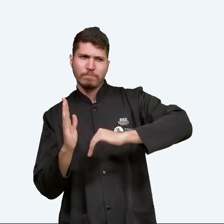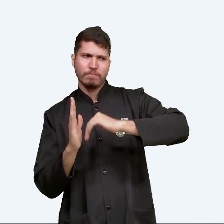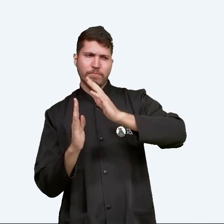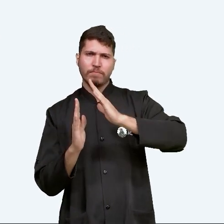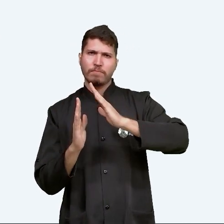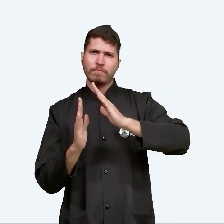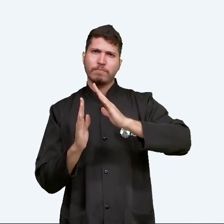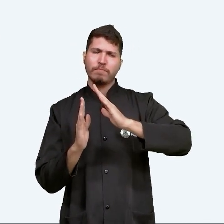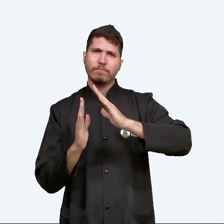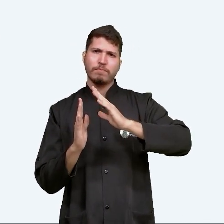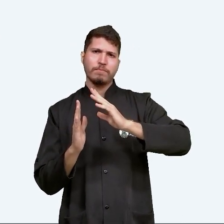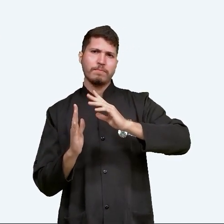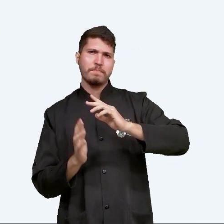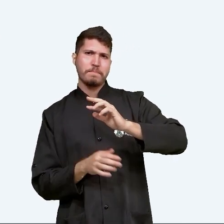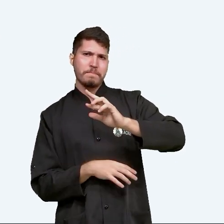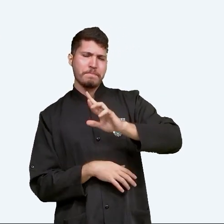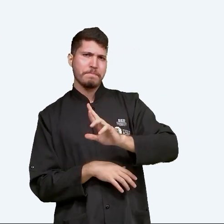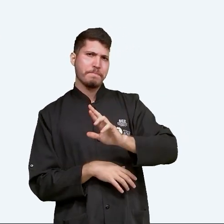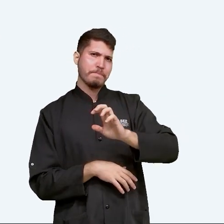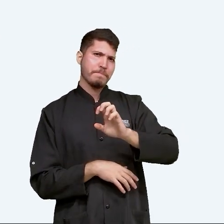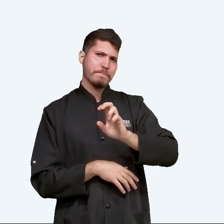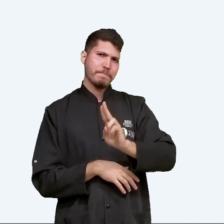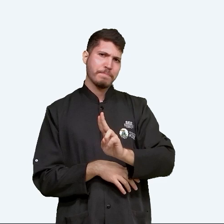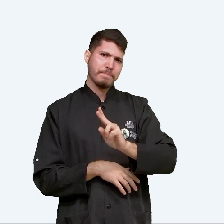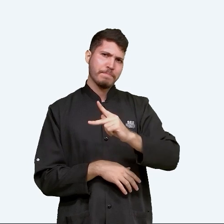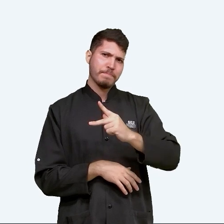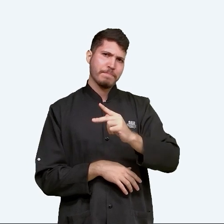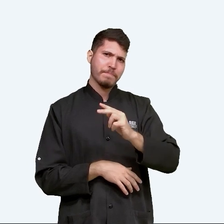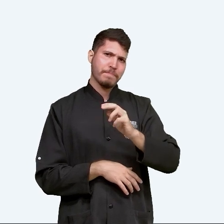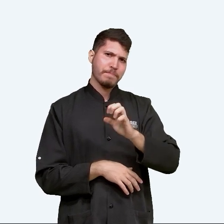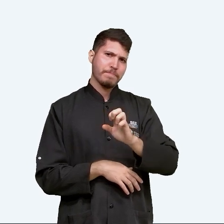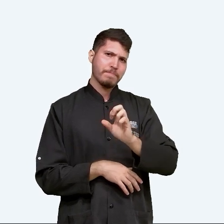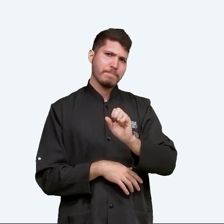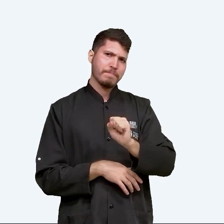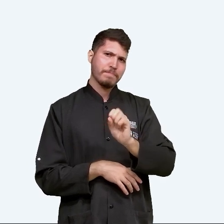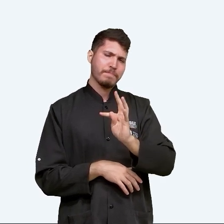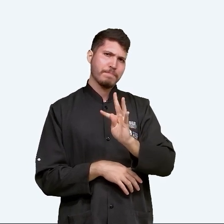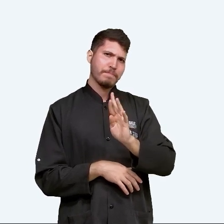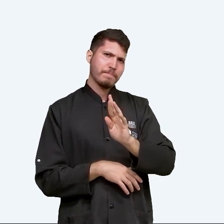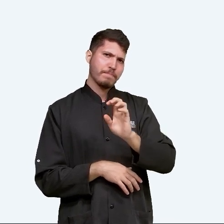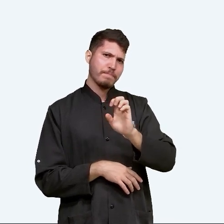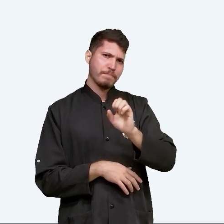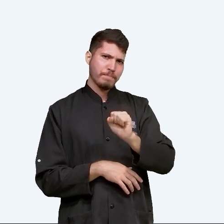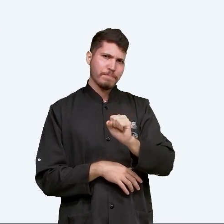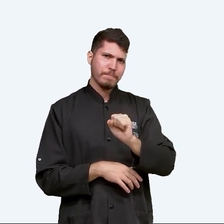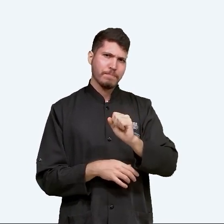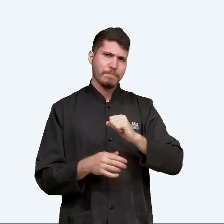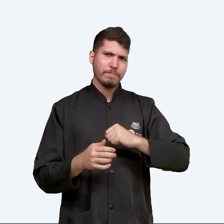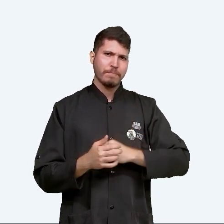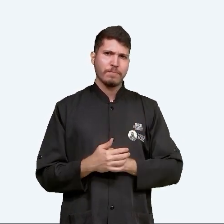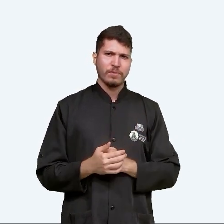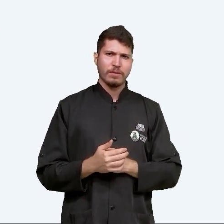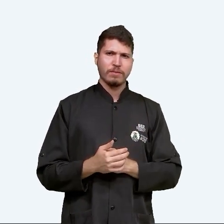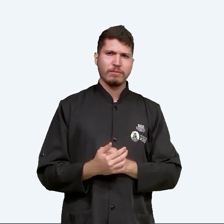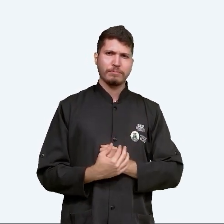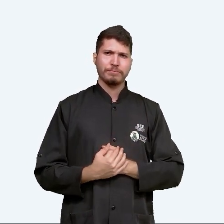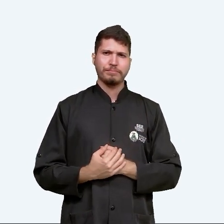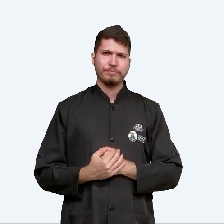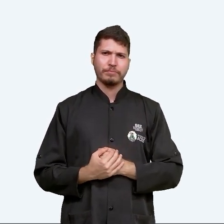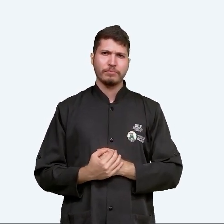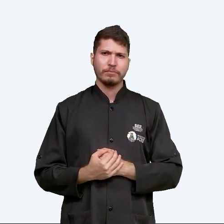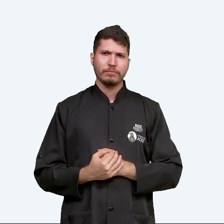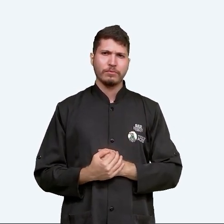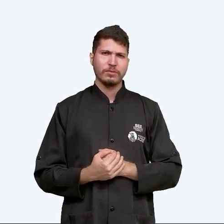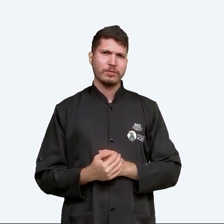serviam apenas para decorar cavernas. E aí, o que vocês me dizem? Será que era